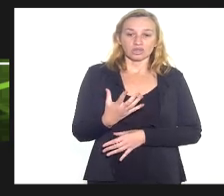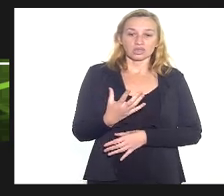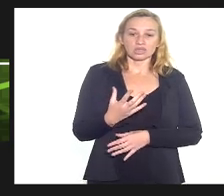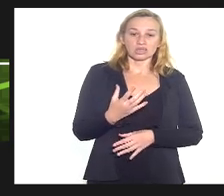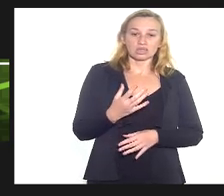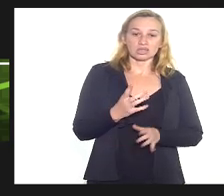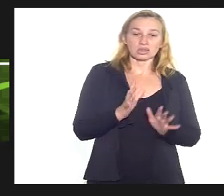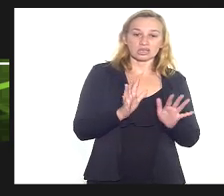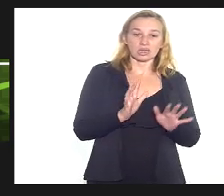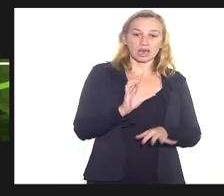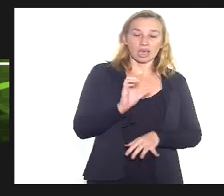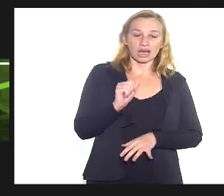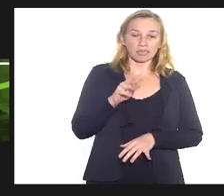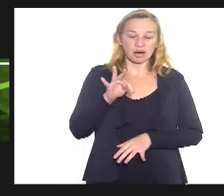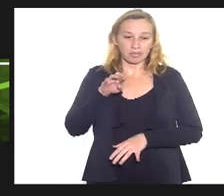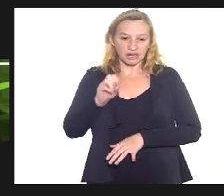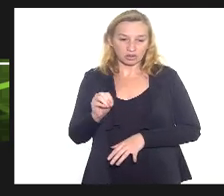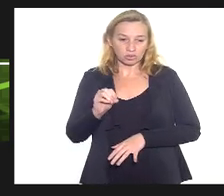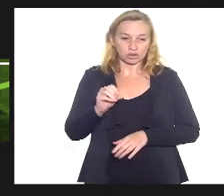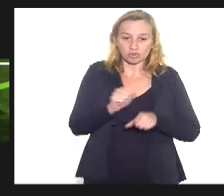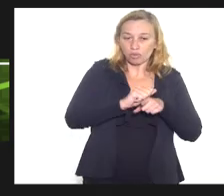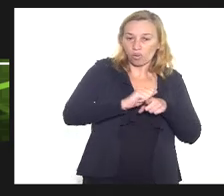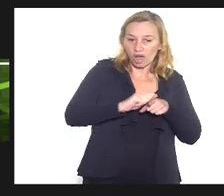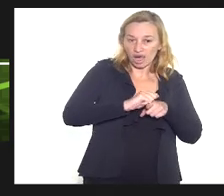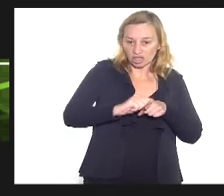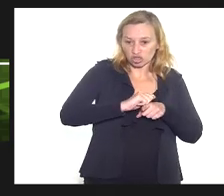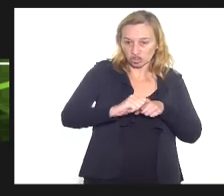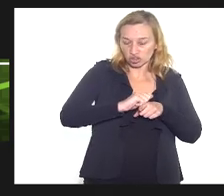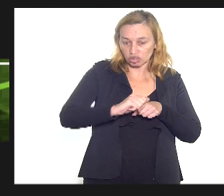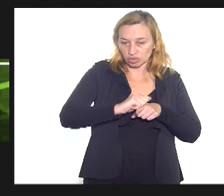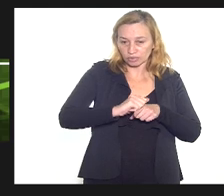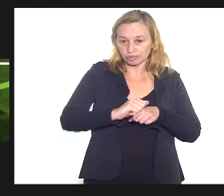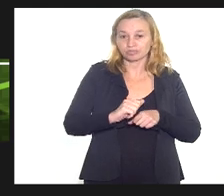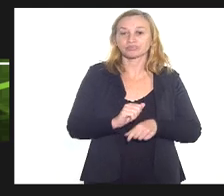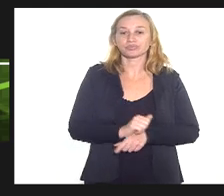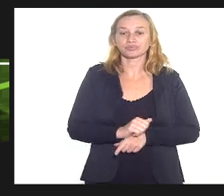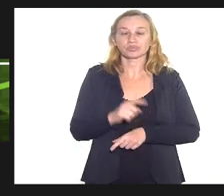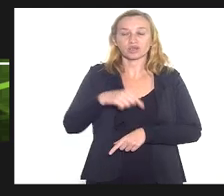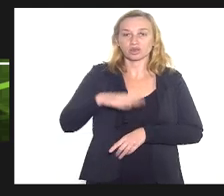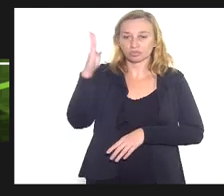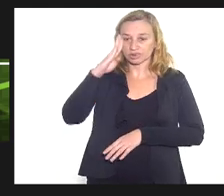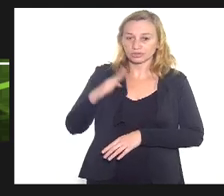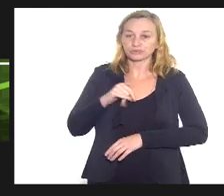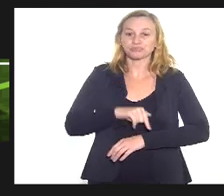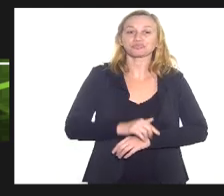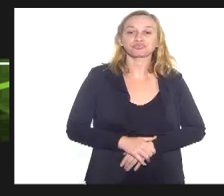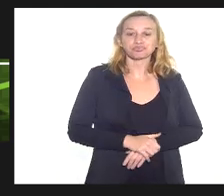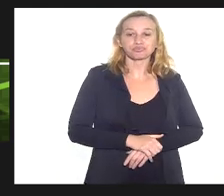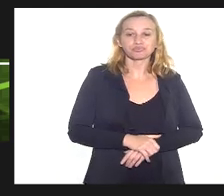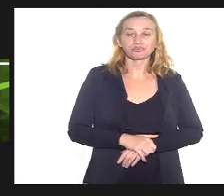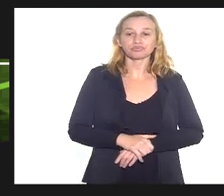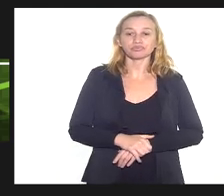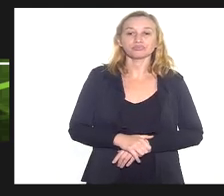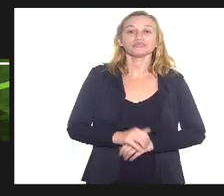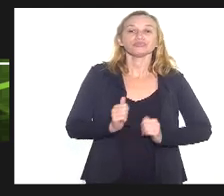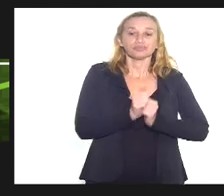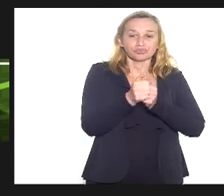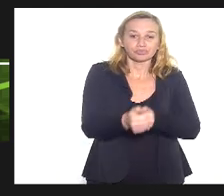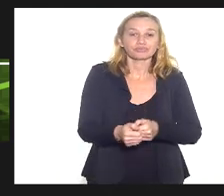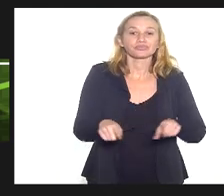indústria automobilística. É o carro-chefe da Hutchison aqui no Brasil. Temos o